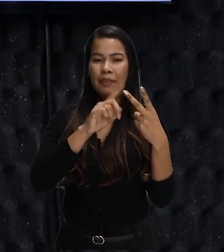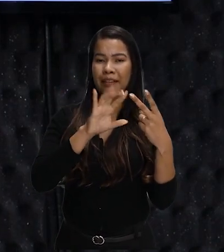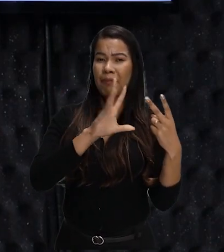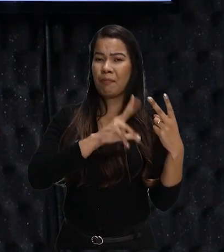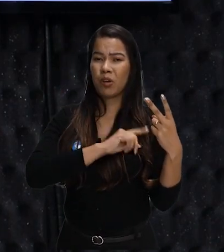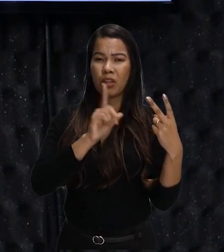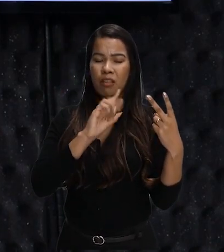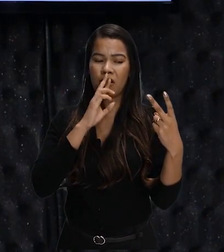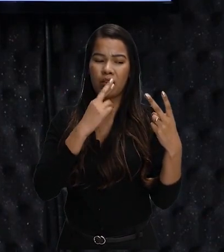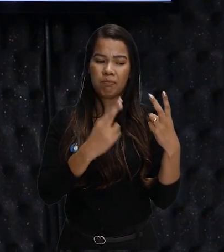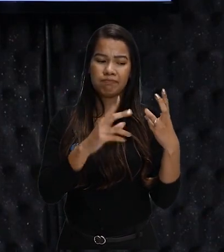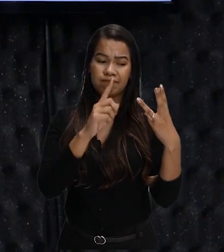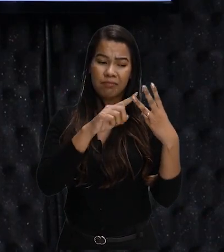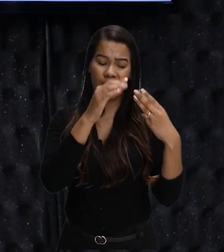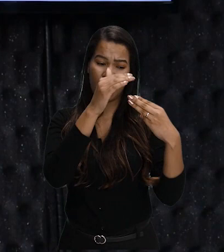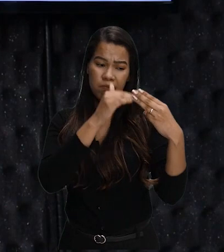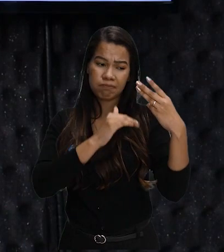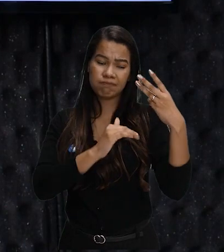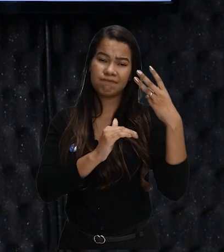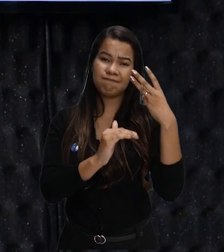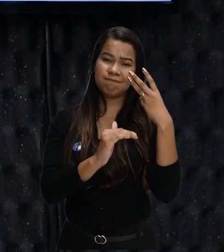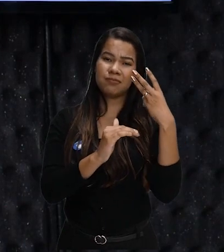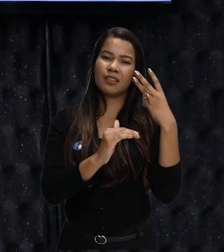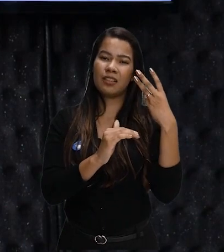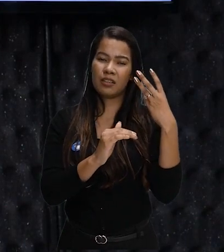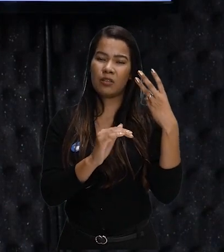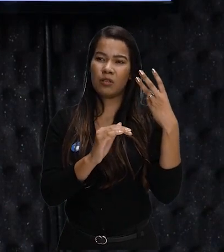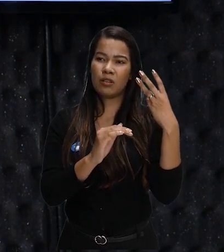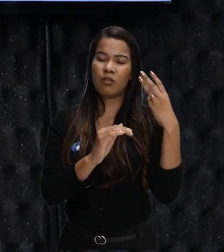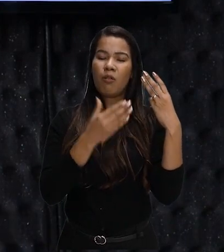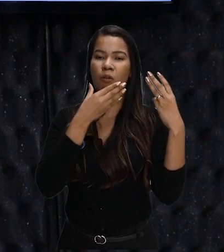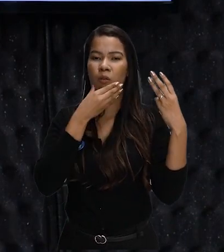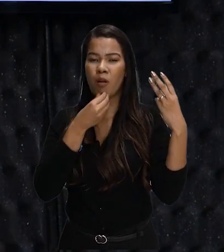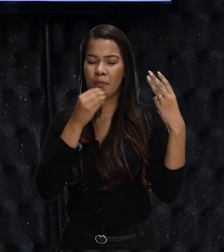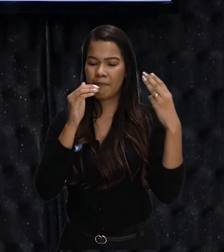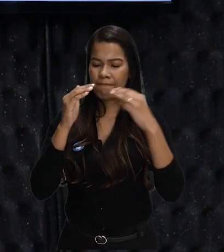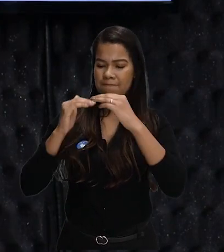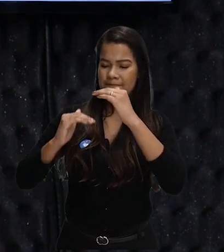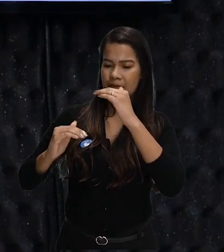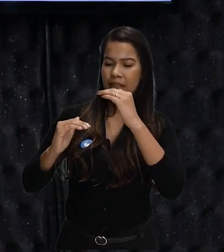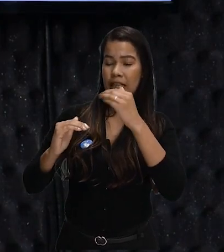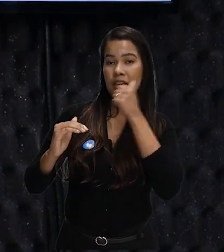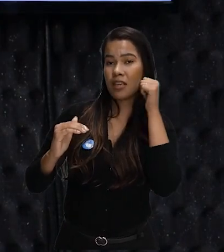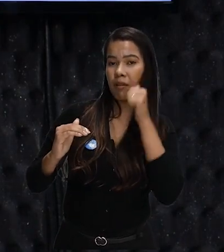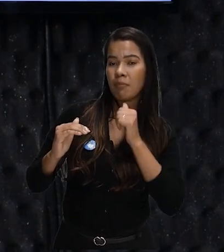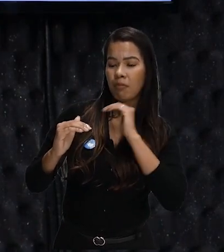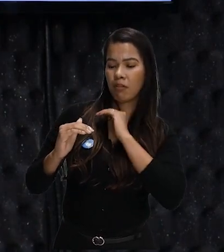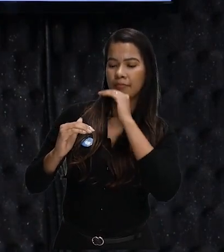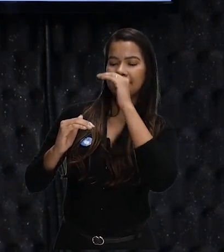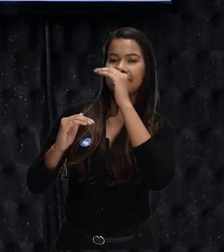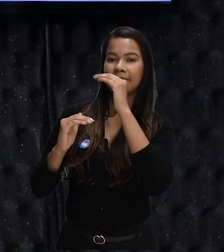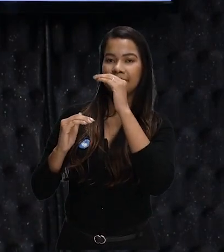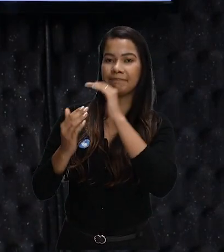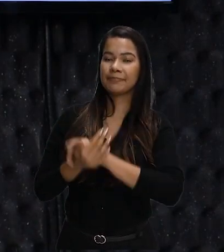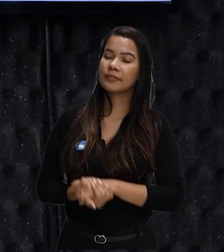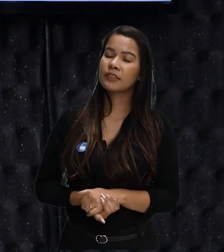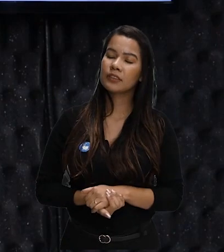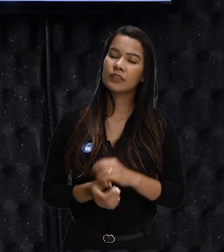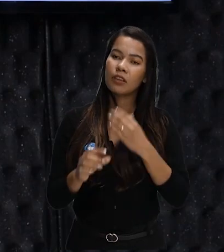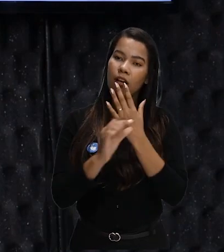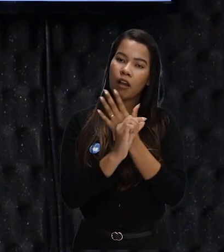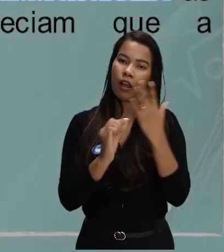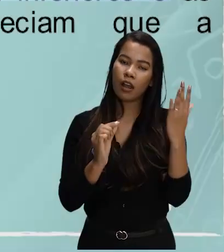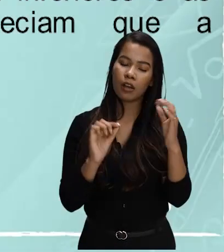de inferioridade entre o homem e a sua amada, que era chamada de senhora. Os